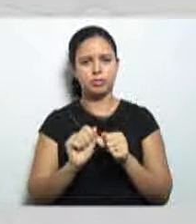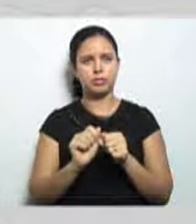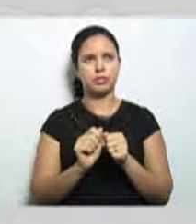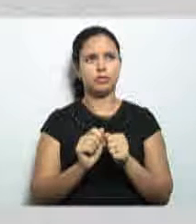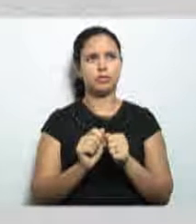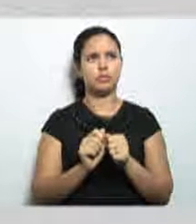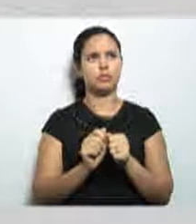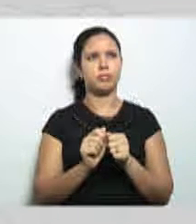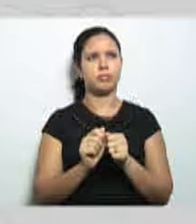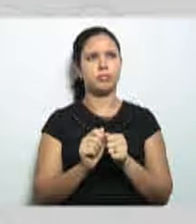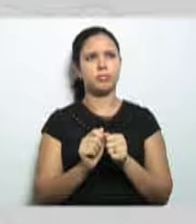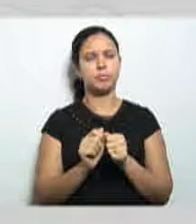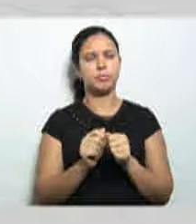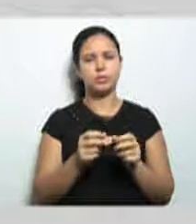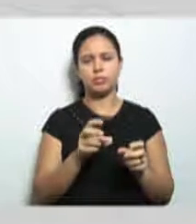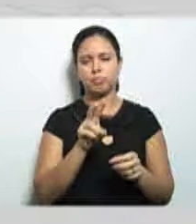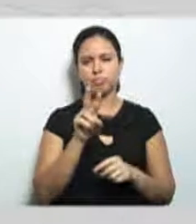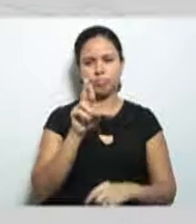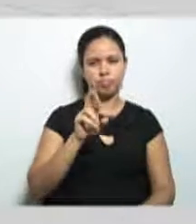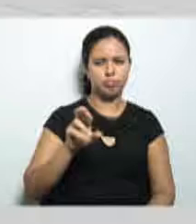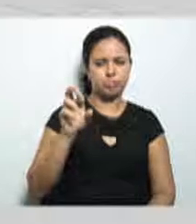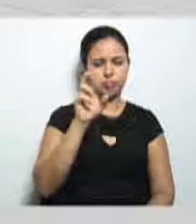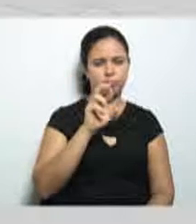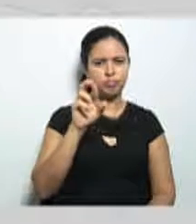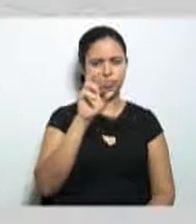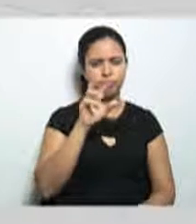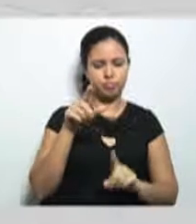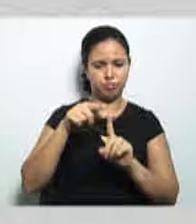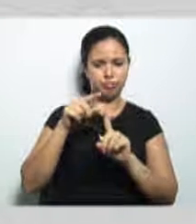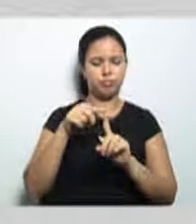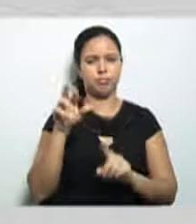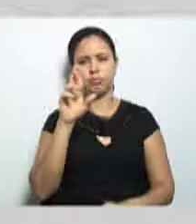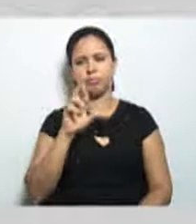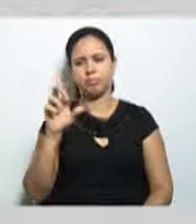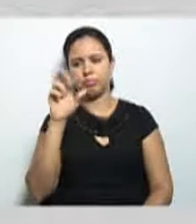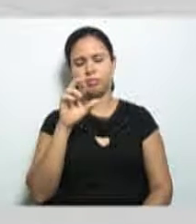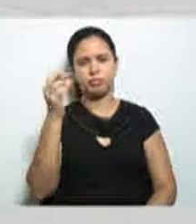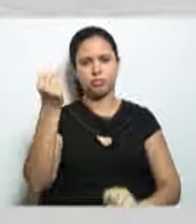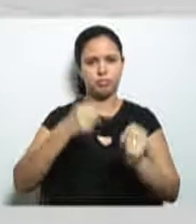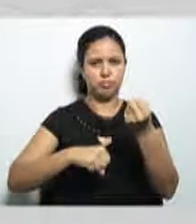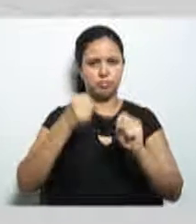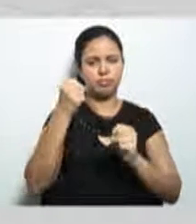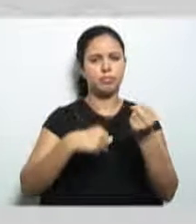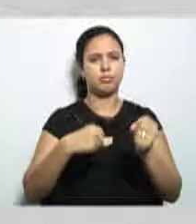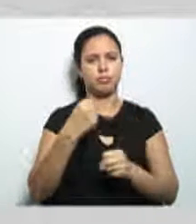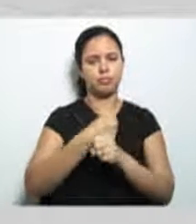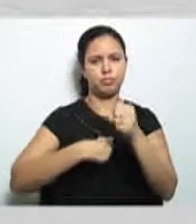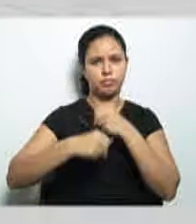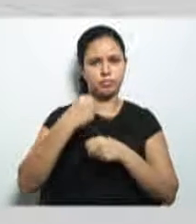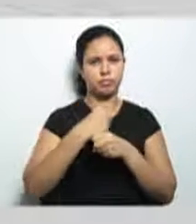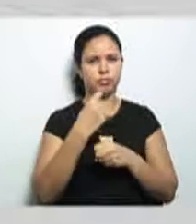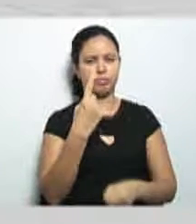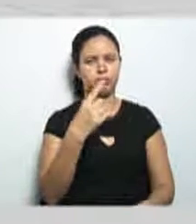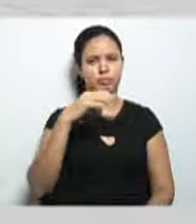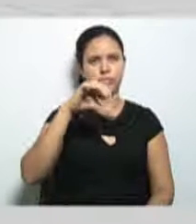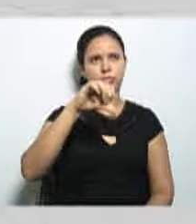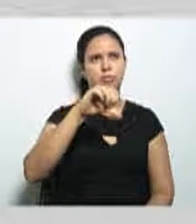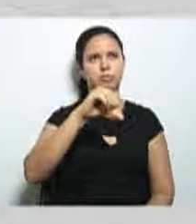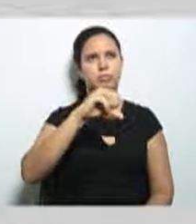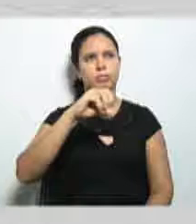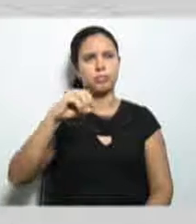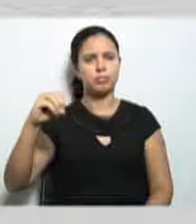Frederick Taylor, ele observou a realidade das fábricas dos anos 1900. Ele percebeu que